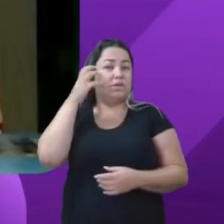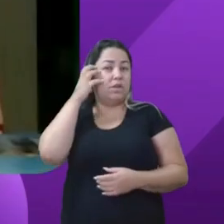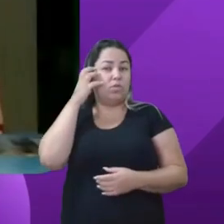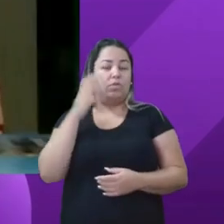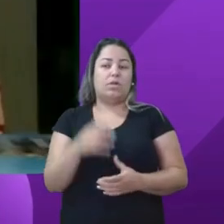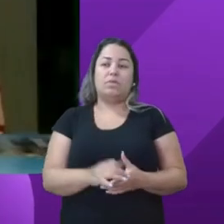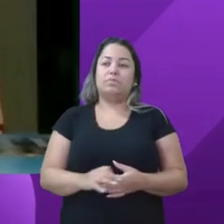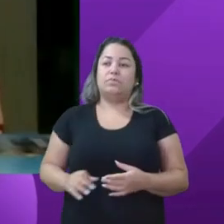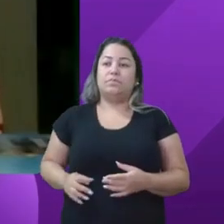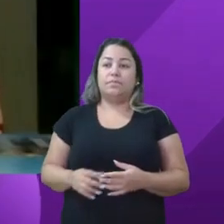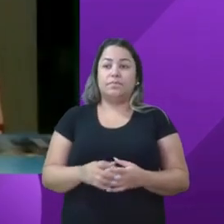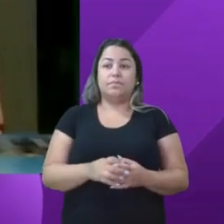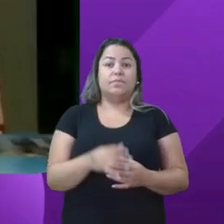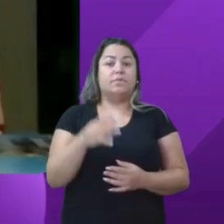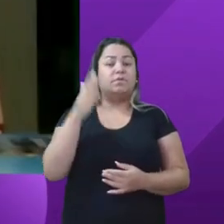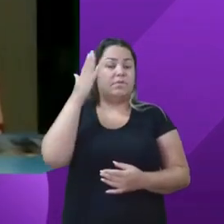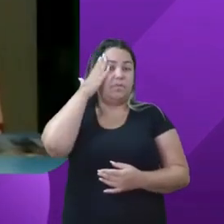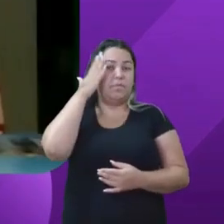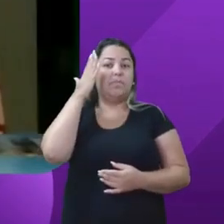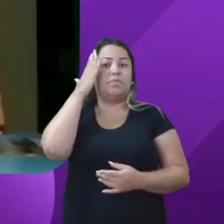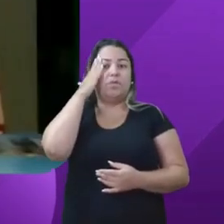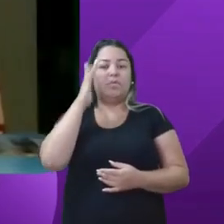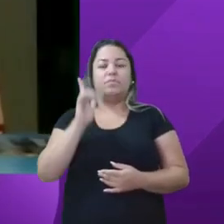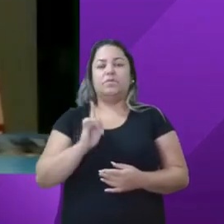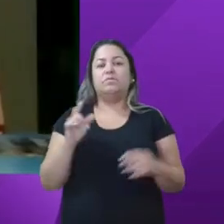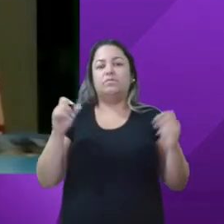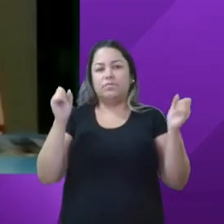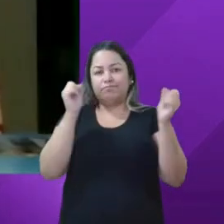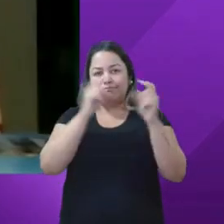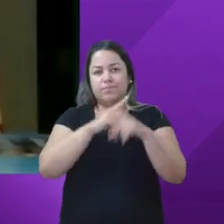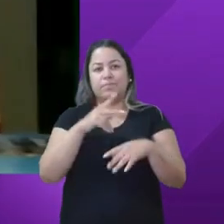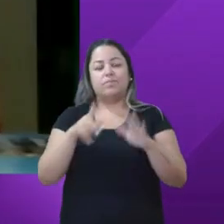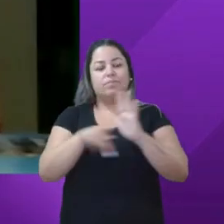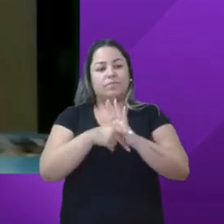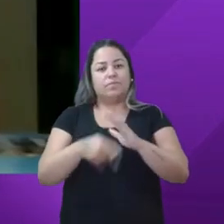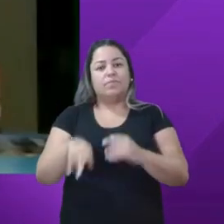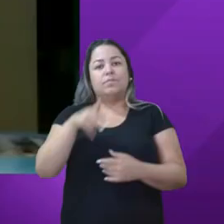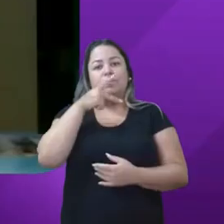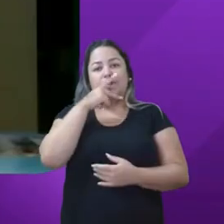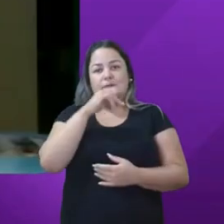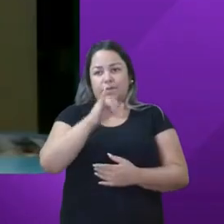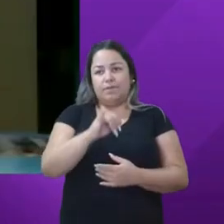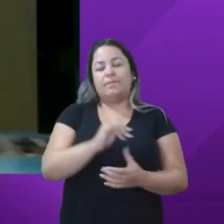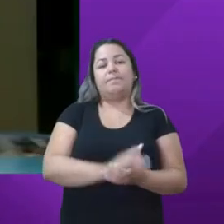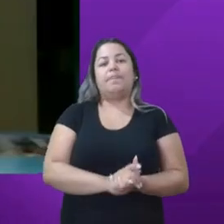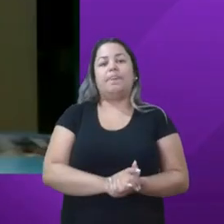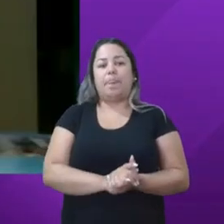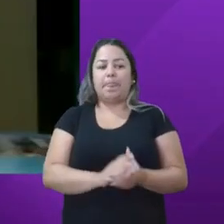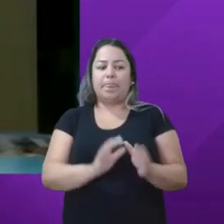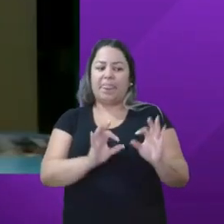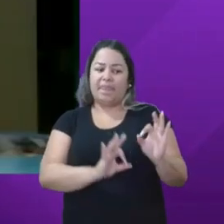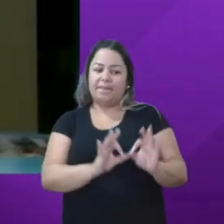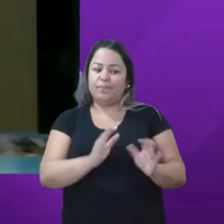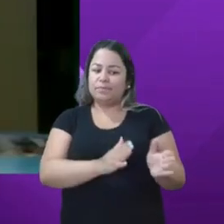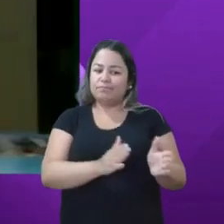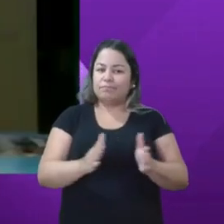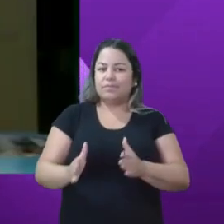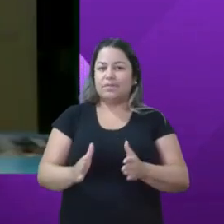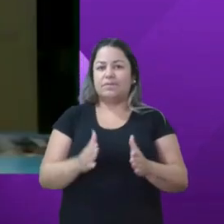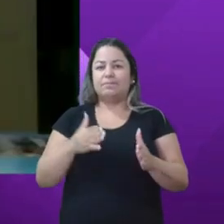é? E nós sabemos o quanto tem sido difícil para os próprios pais definir esses parâmetros